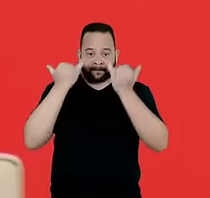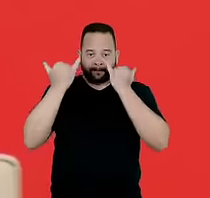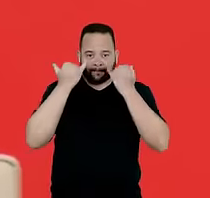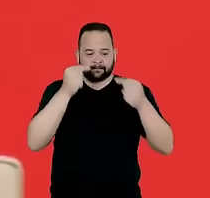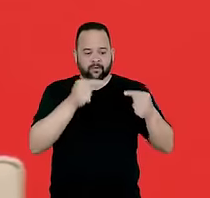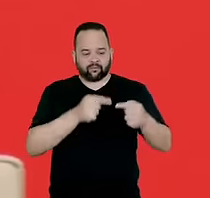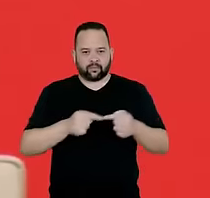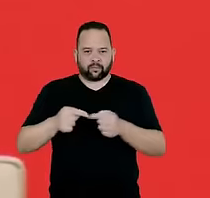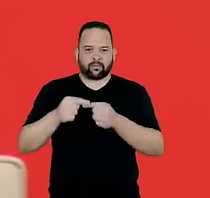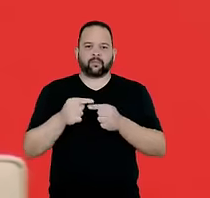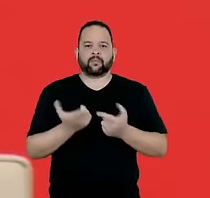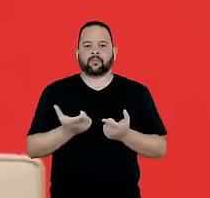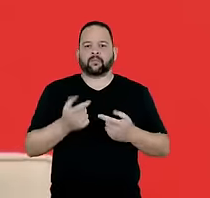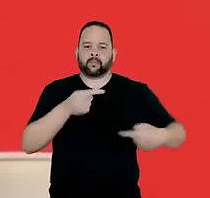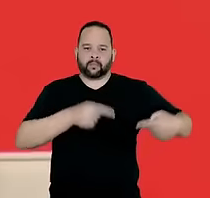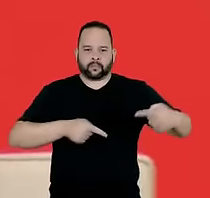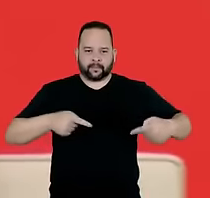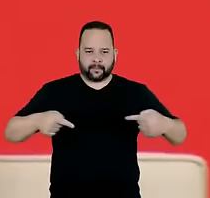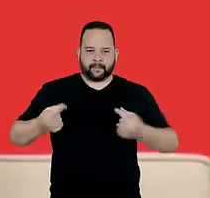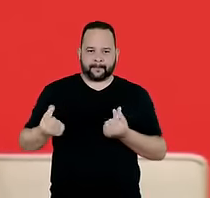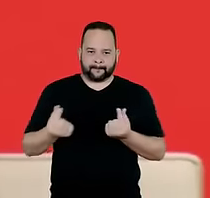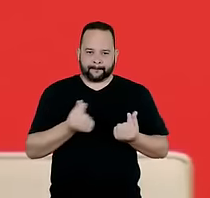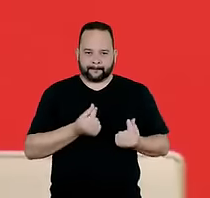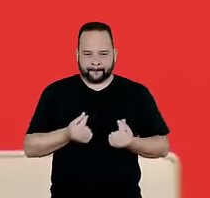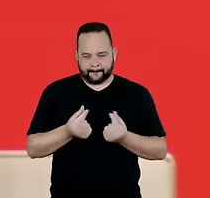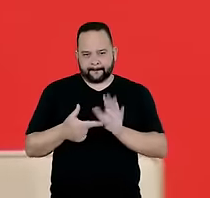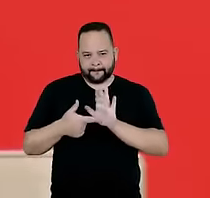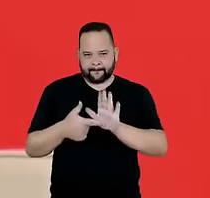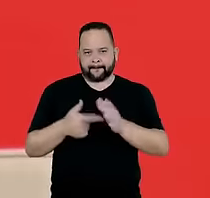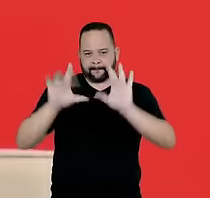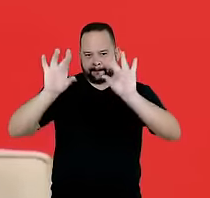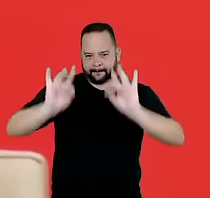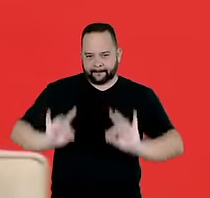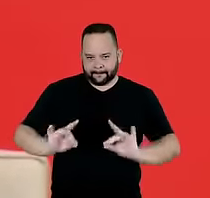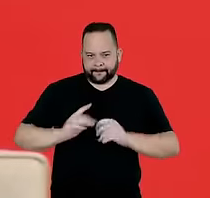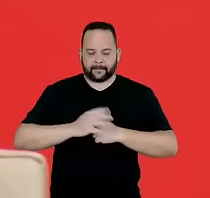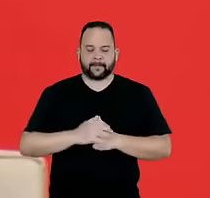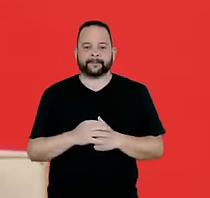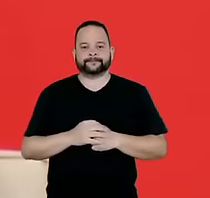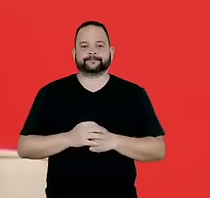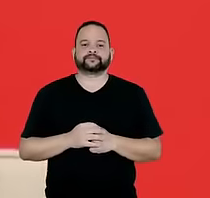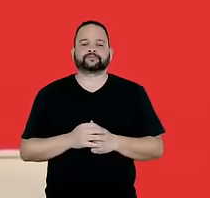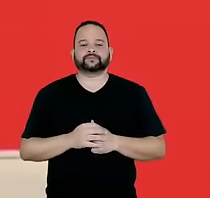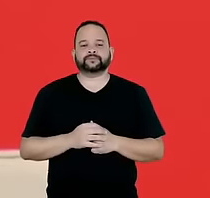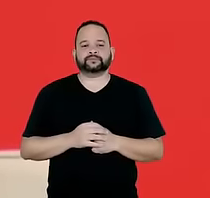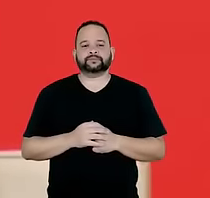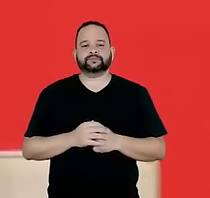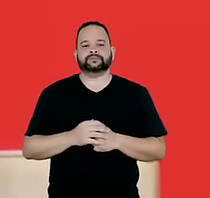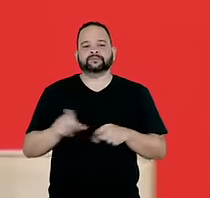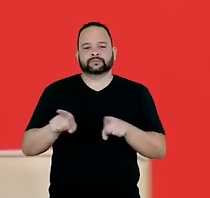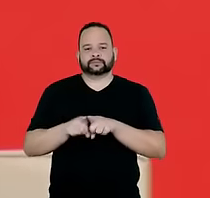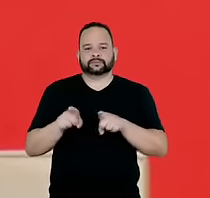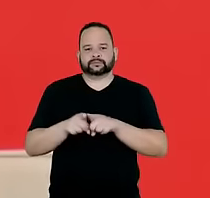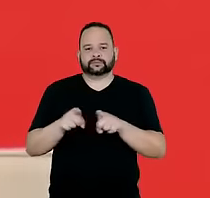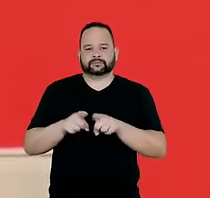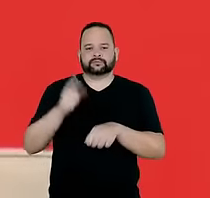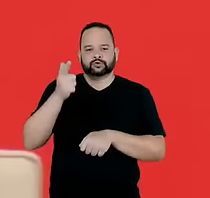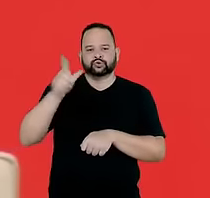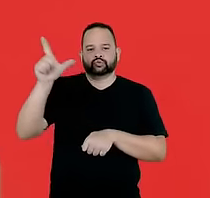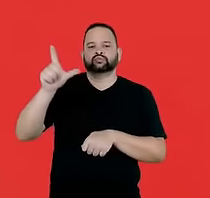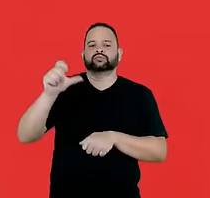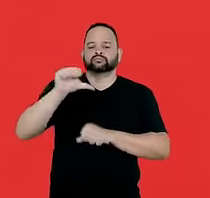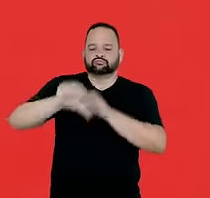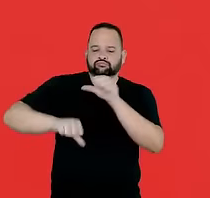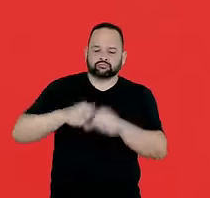monetária ele vai trazer isso pra gente e eh acho que outras mudanças muito importantes TM acontecido no mercado